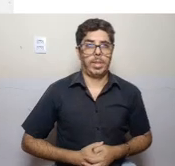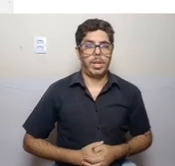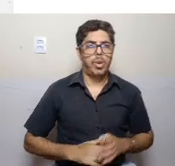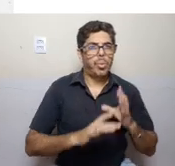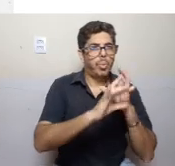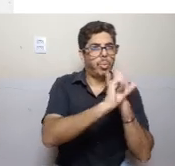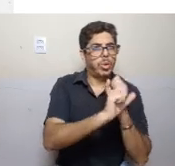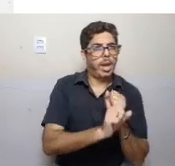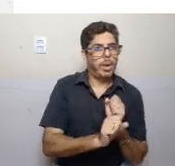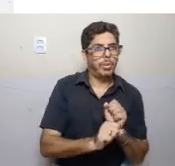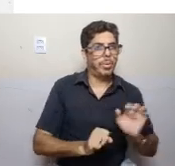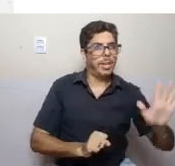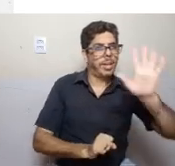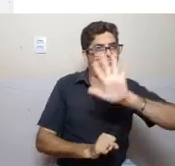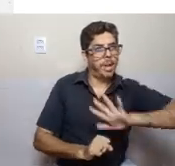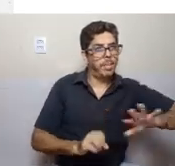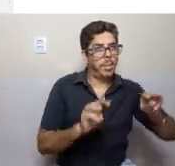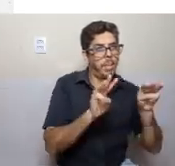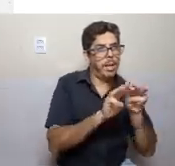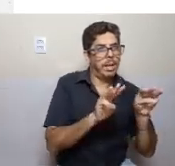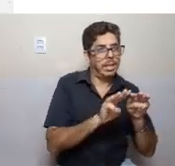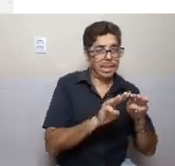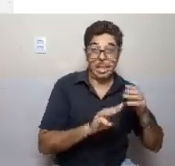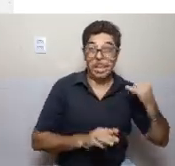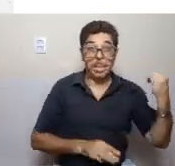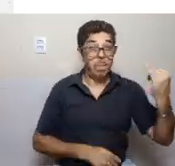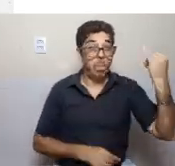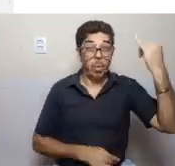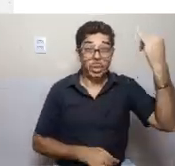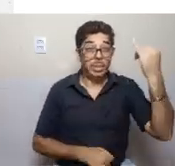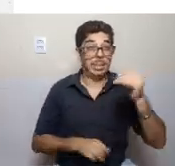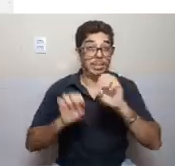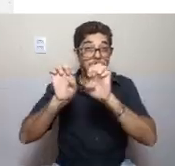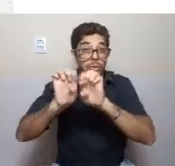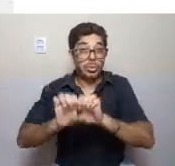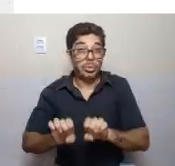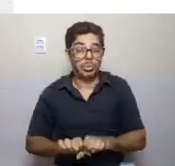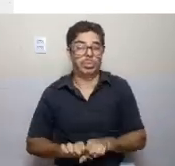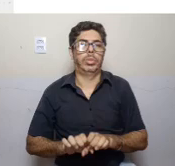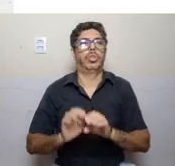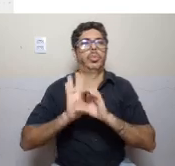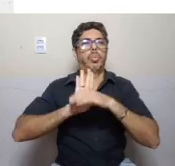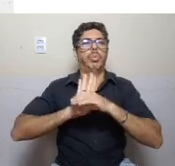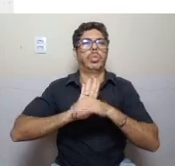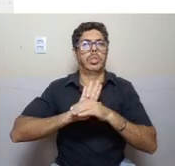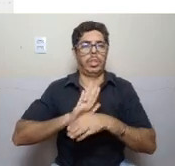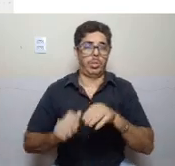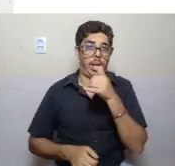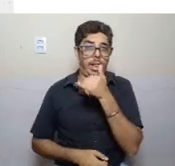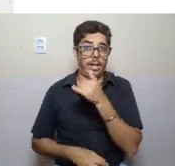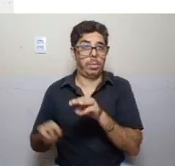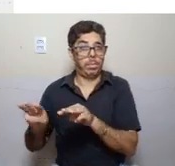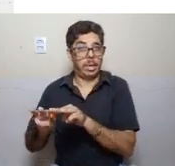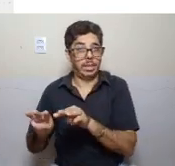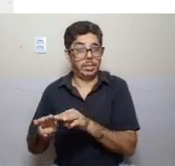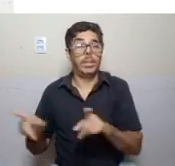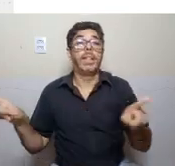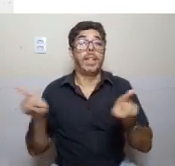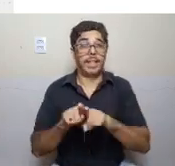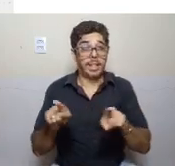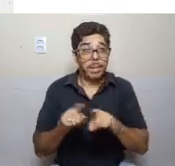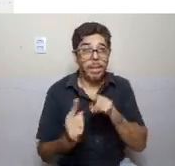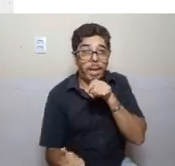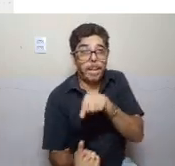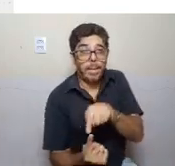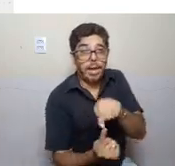O cálculo dos campos magnéticos tem relevância tanto para a estrutura conceitual do eletromagnetismo, quanto para o desenvolvimento de aplicações tecnológicas